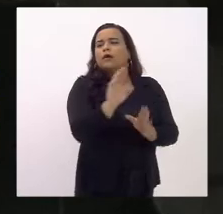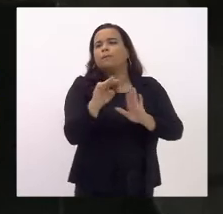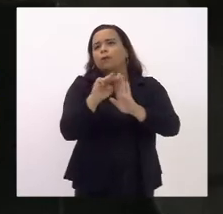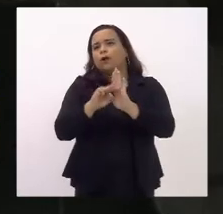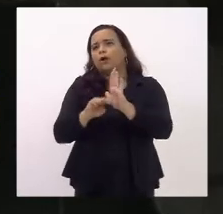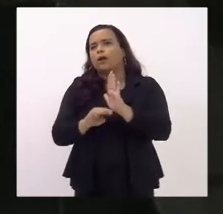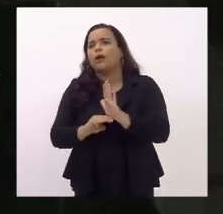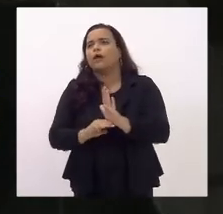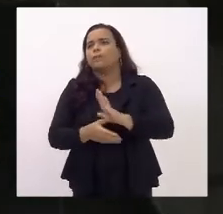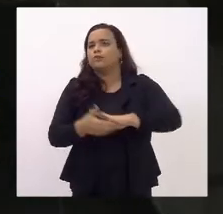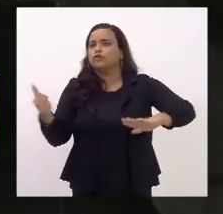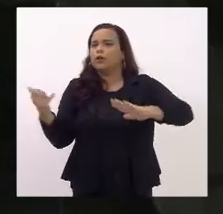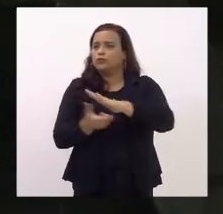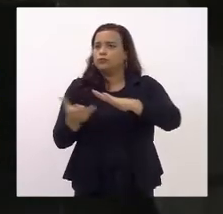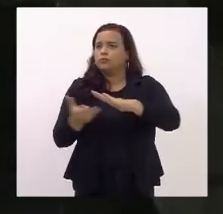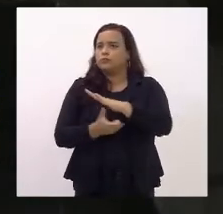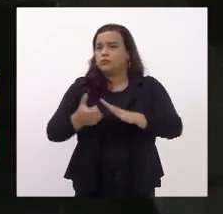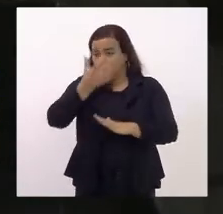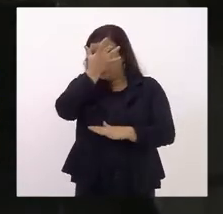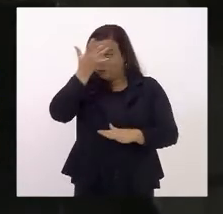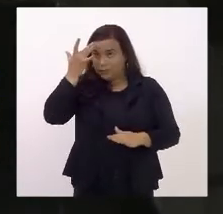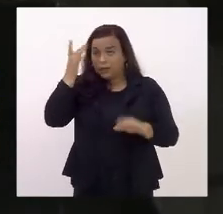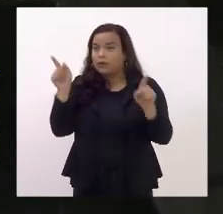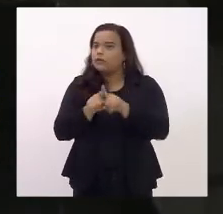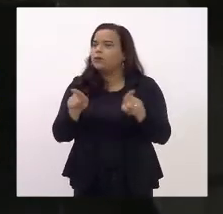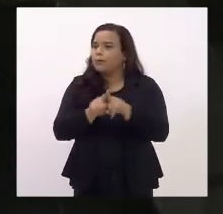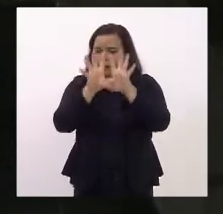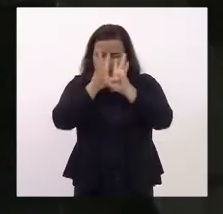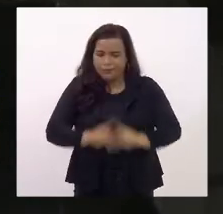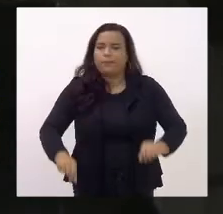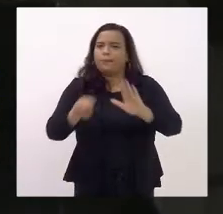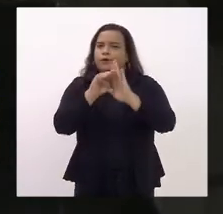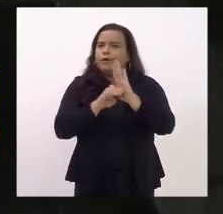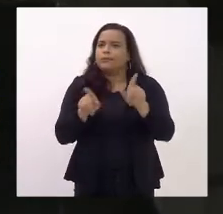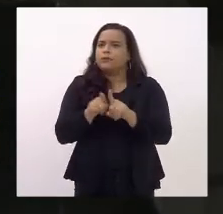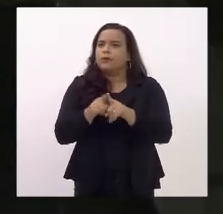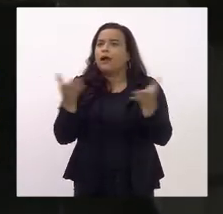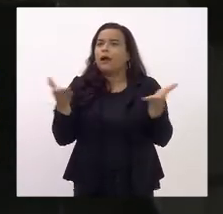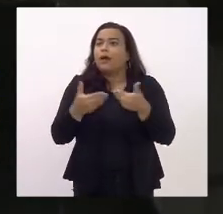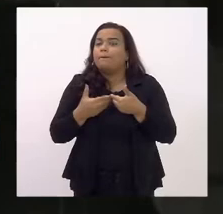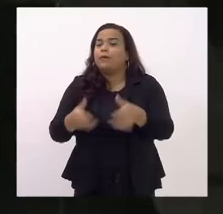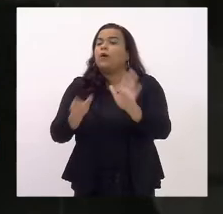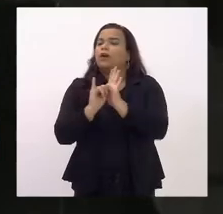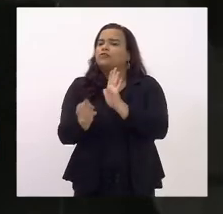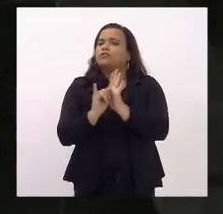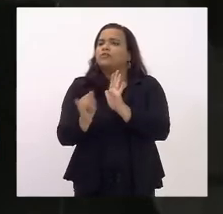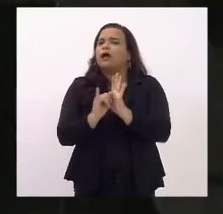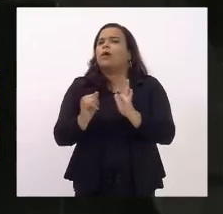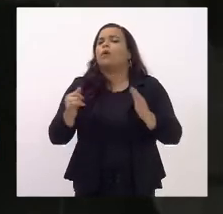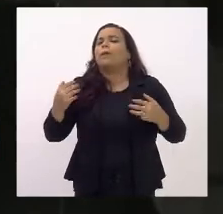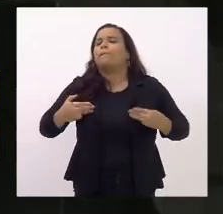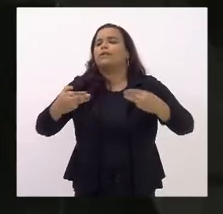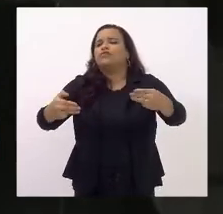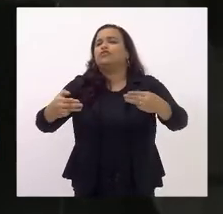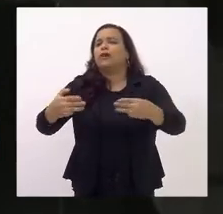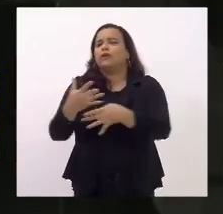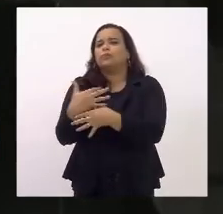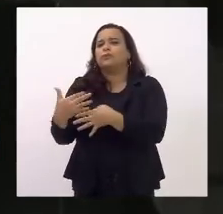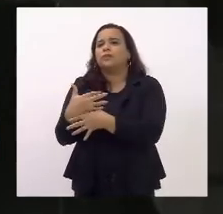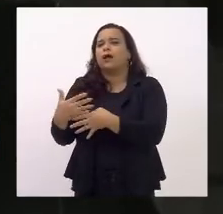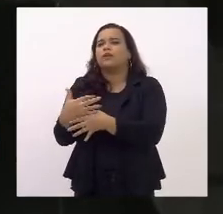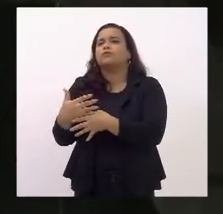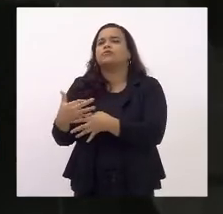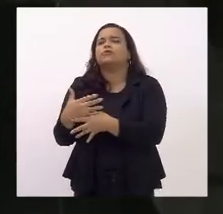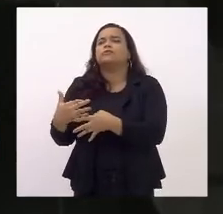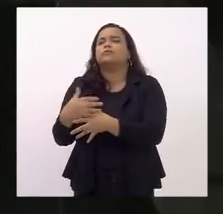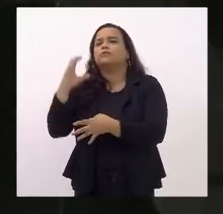saúde mental, e depois revogando o próprio programa, e agora abrindo um edital pelo Ministério da Cidadania para financiar uma